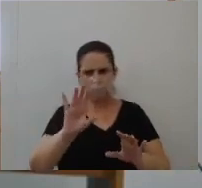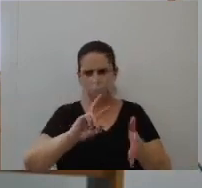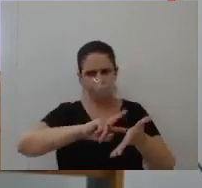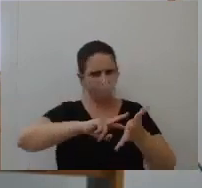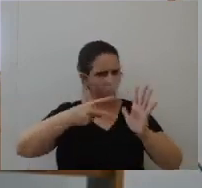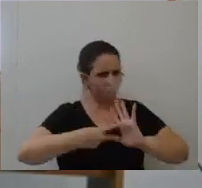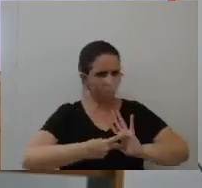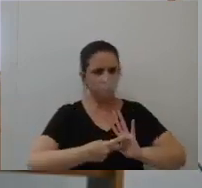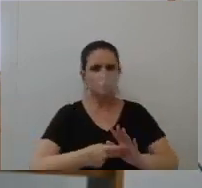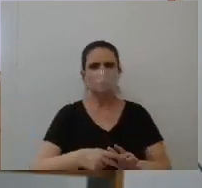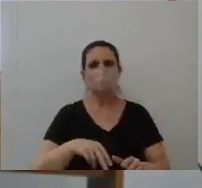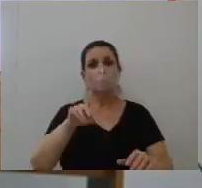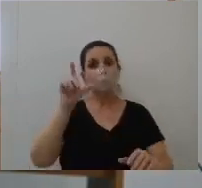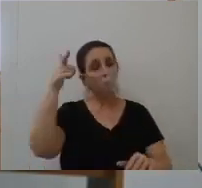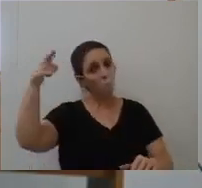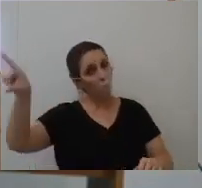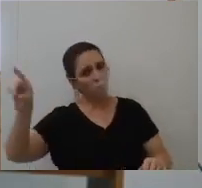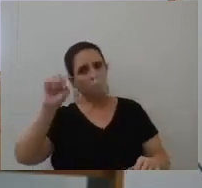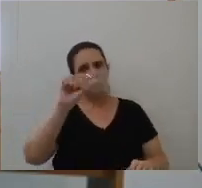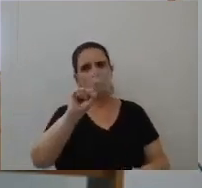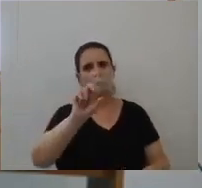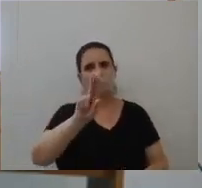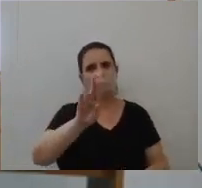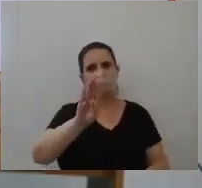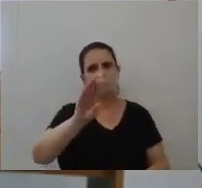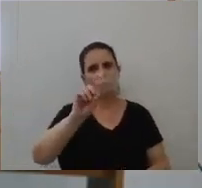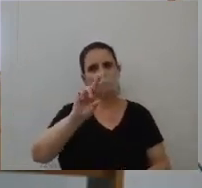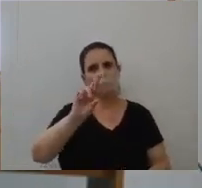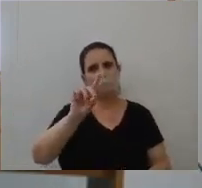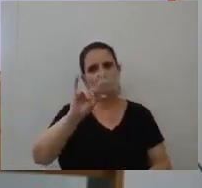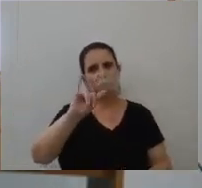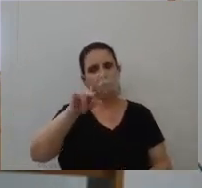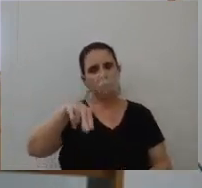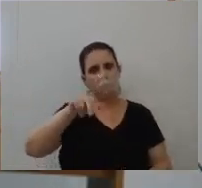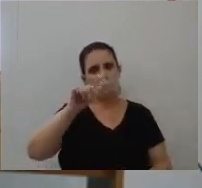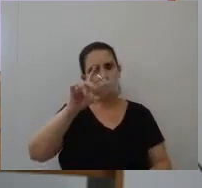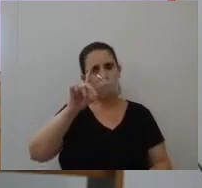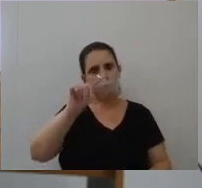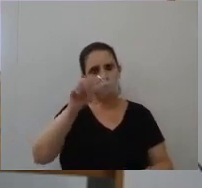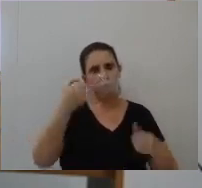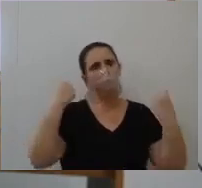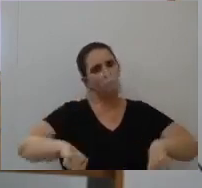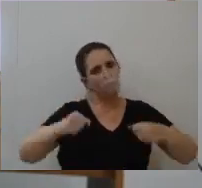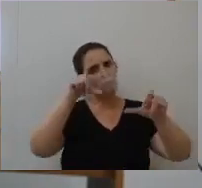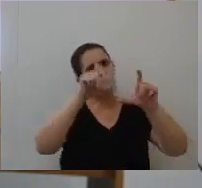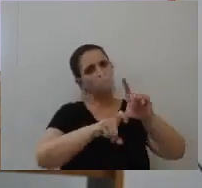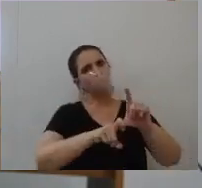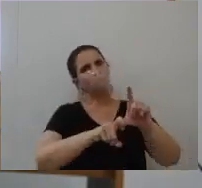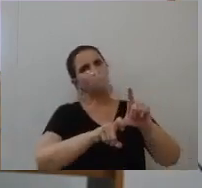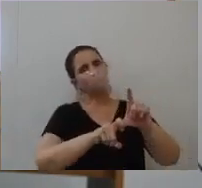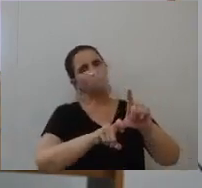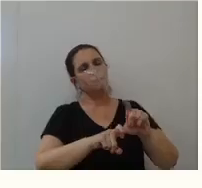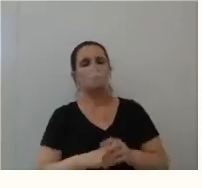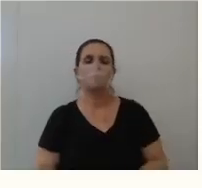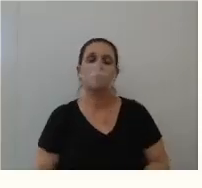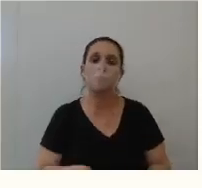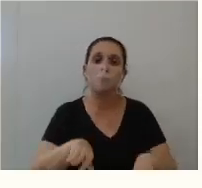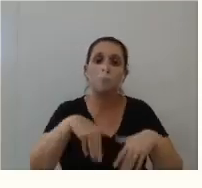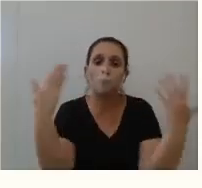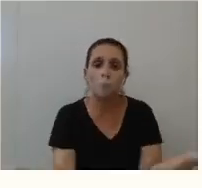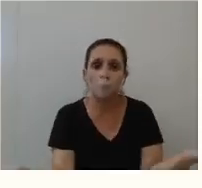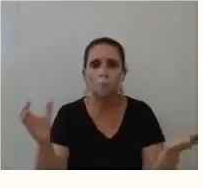sentido. As subordinadas precisam. São orações dependentes. Aí eu tenho aí, ó, quais são as